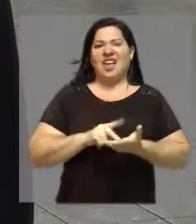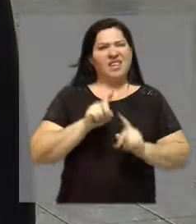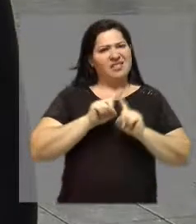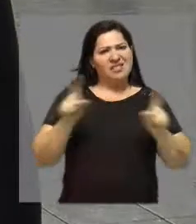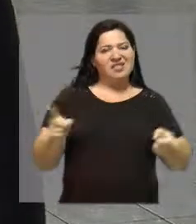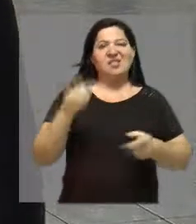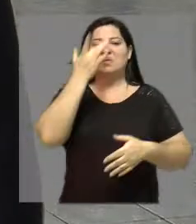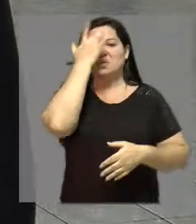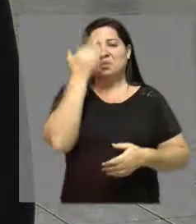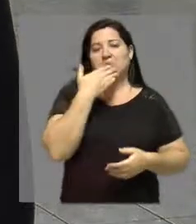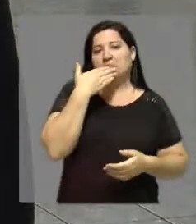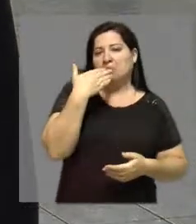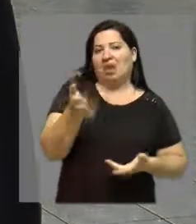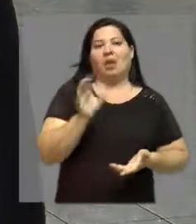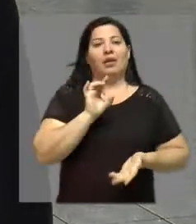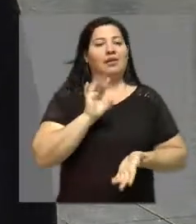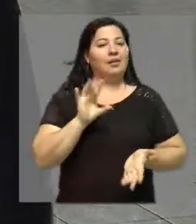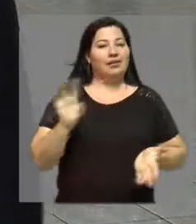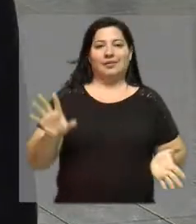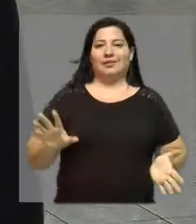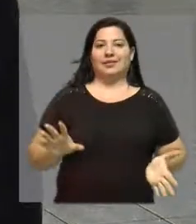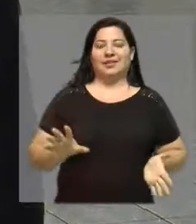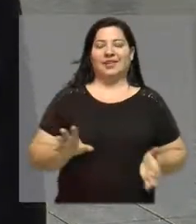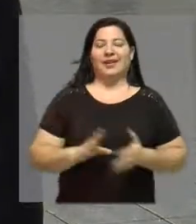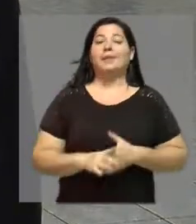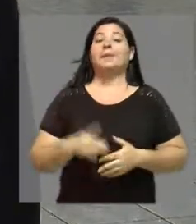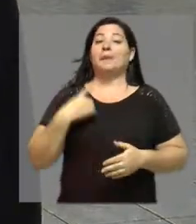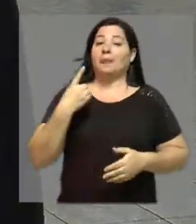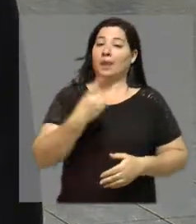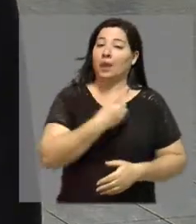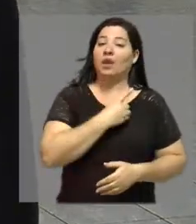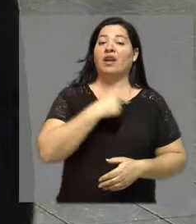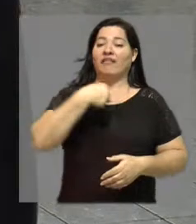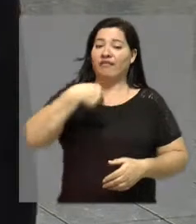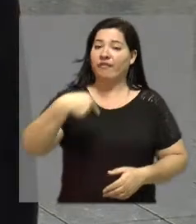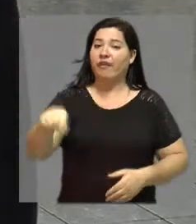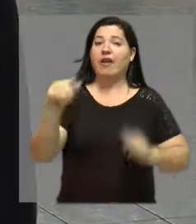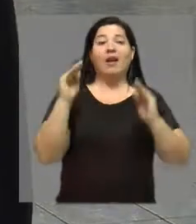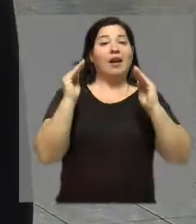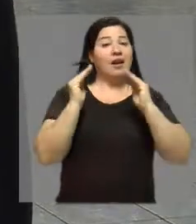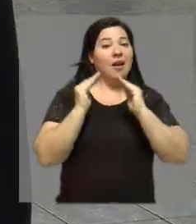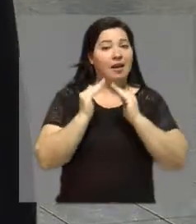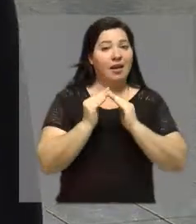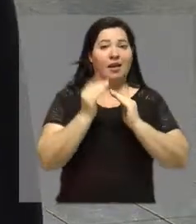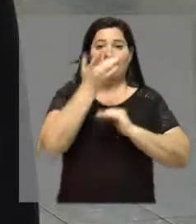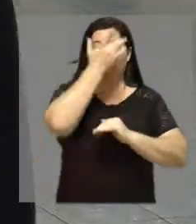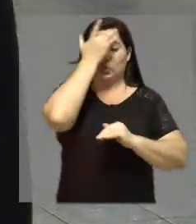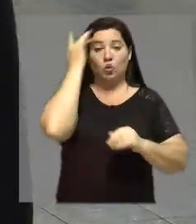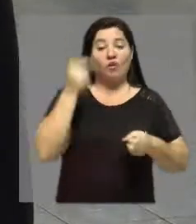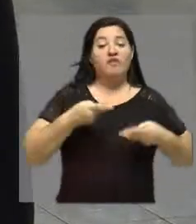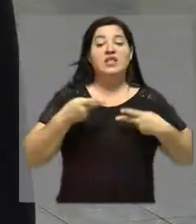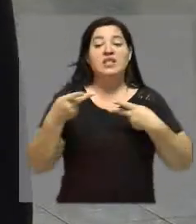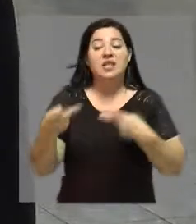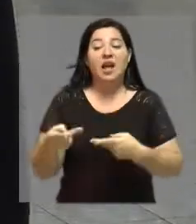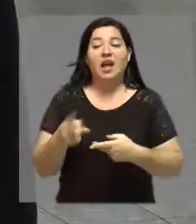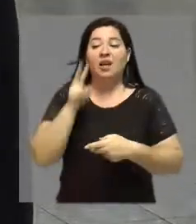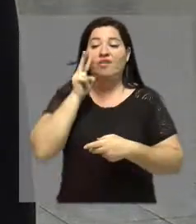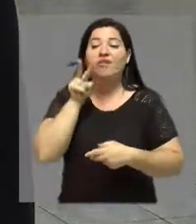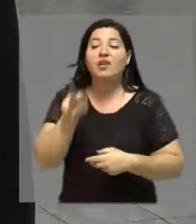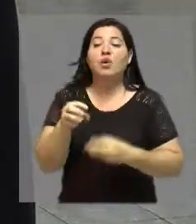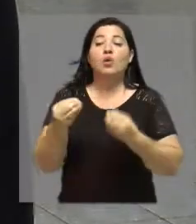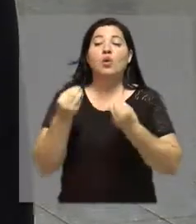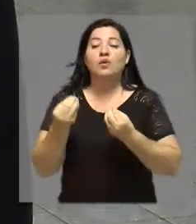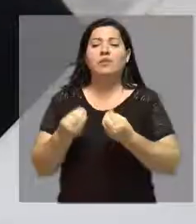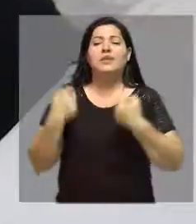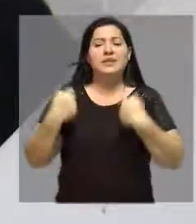pessoas que vêm e pedem. A gente faz questão de ir até na casa dessas pessoas, visitar, para ver realmente